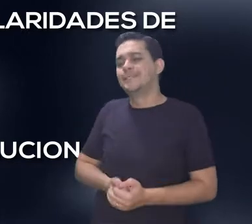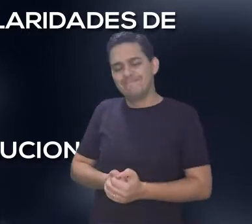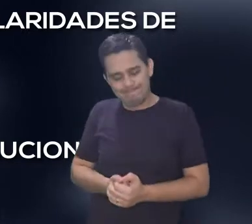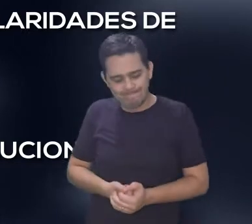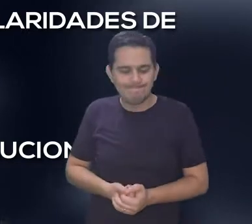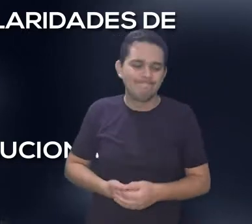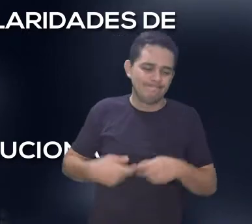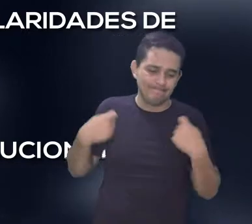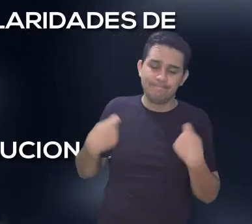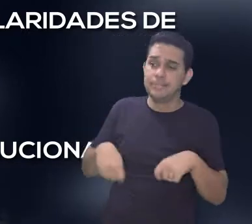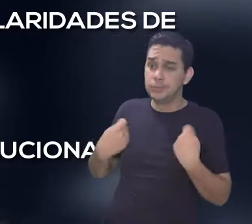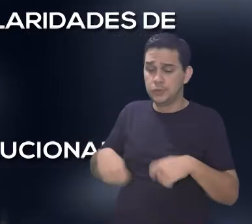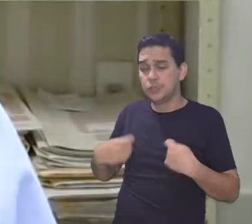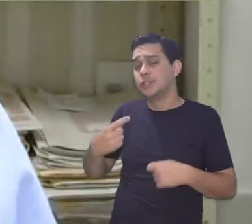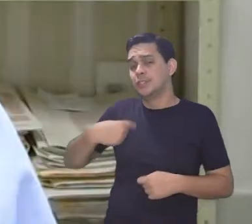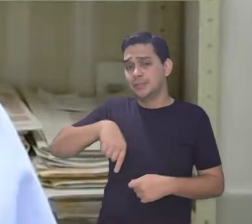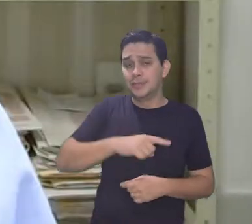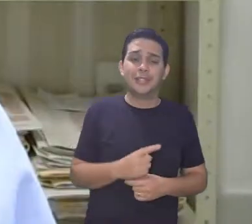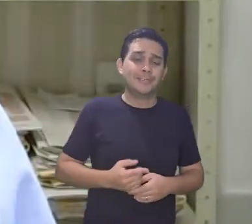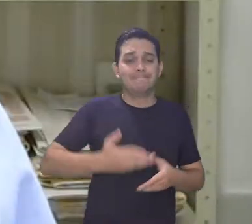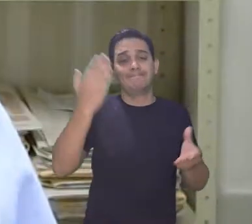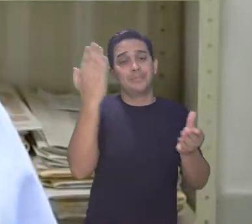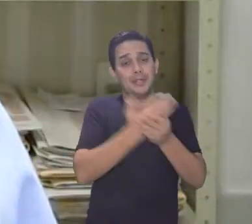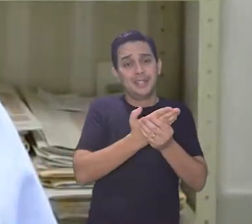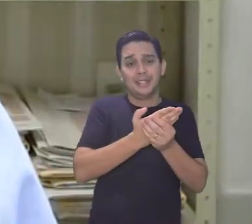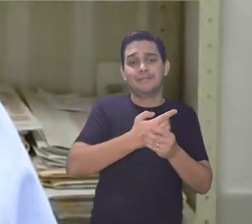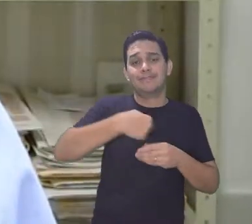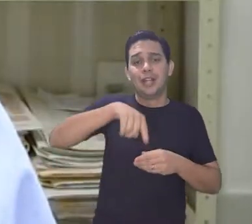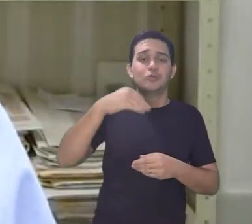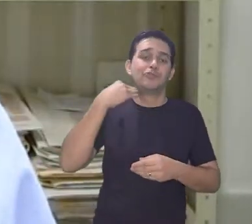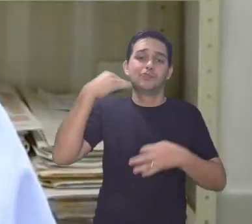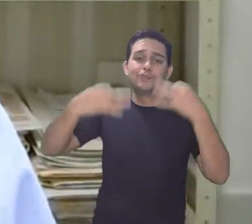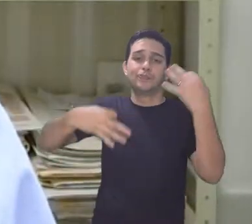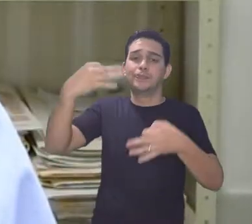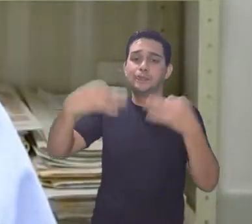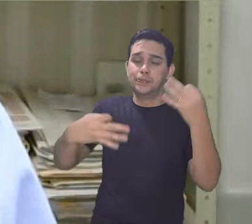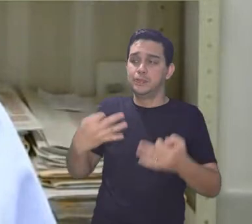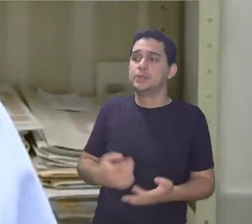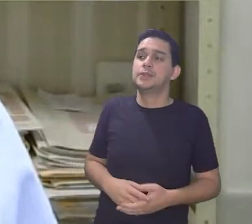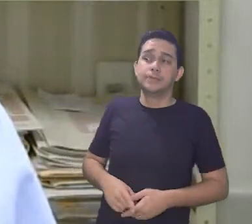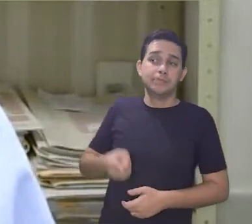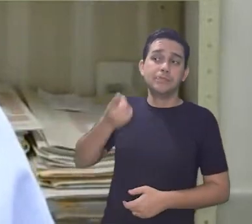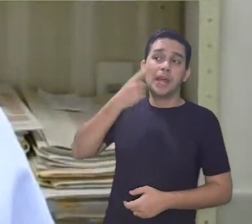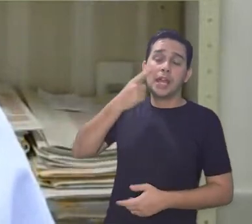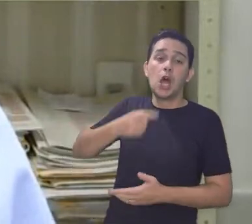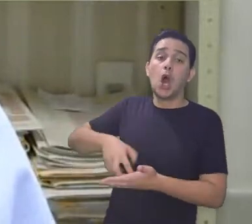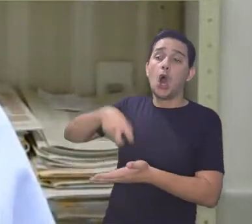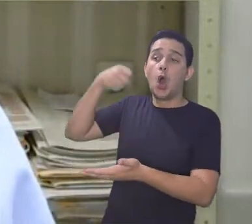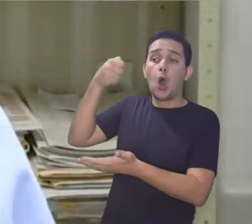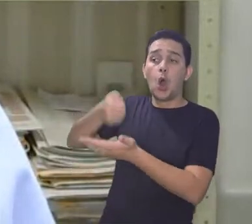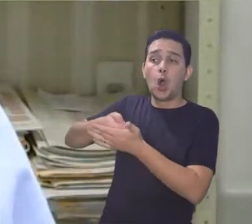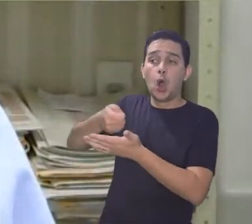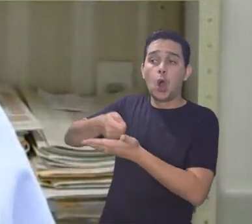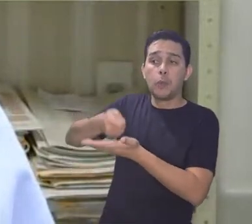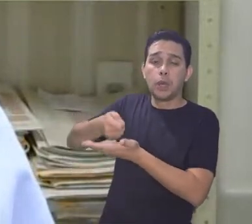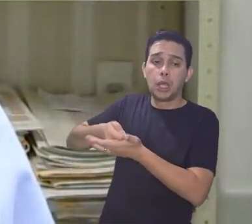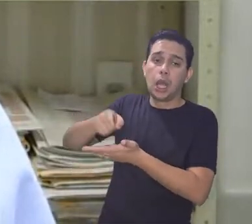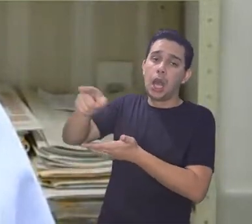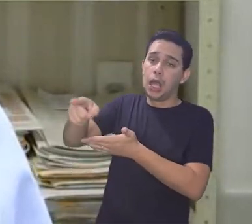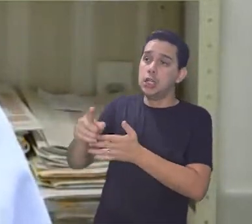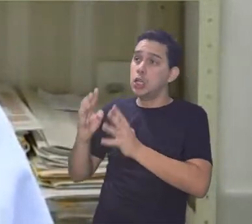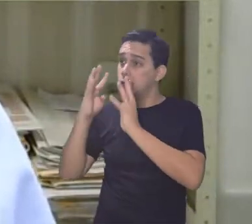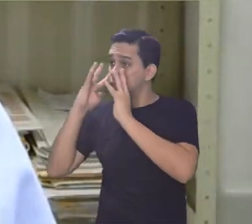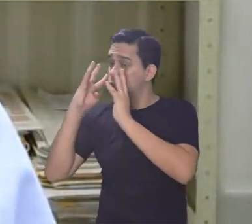gerou a necessidade do ajuizamento da ação civil pública para garantir a essa população vulnerável, tanto de